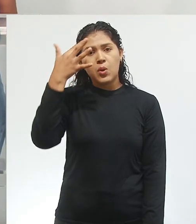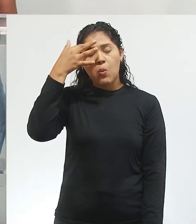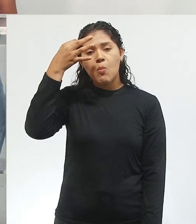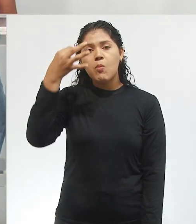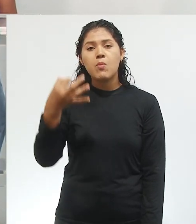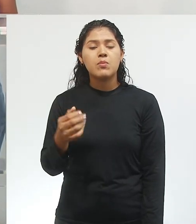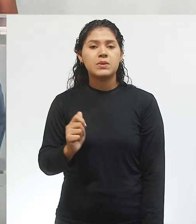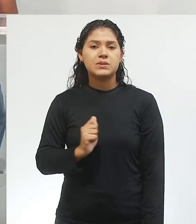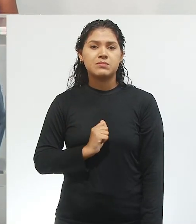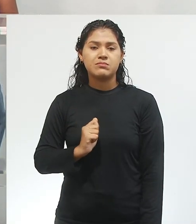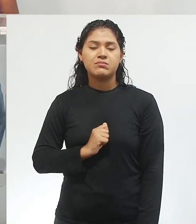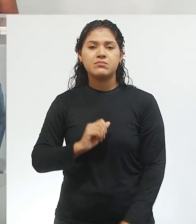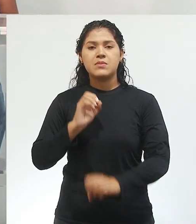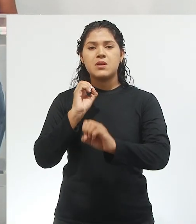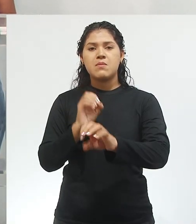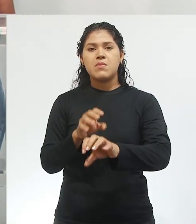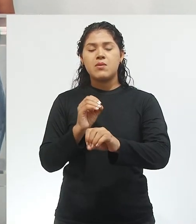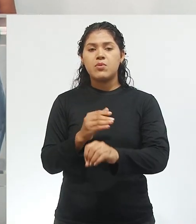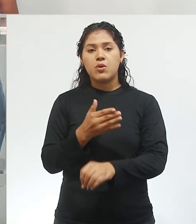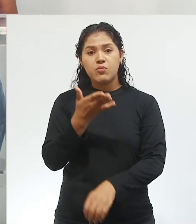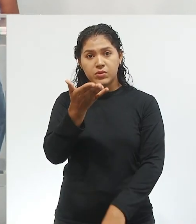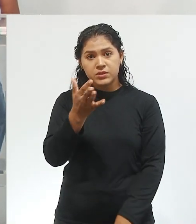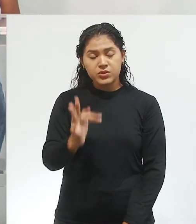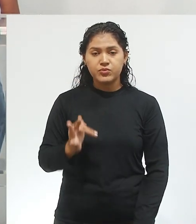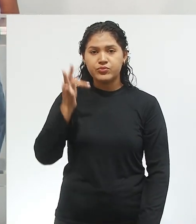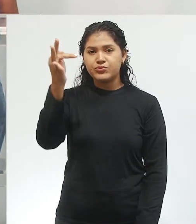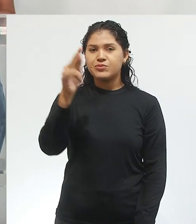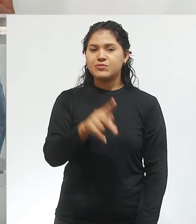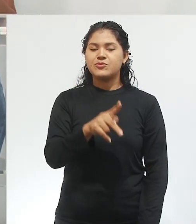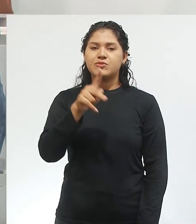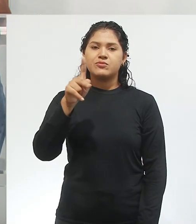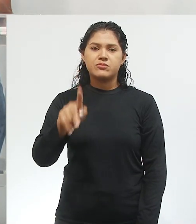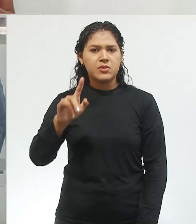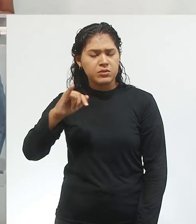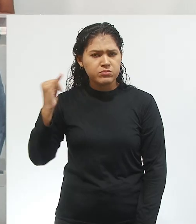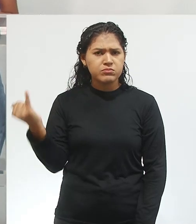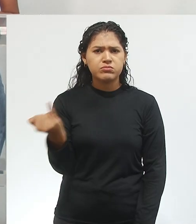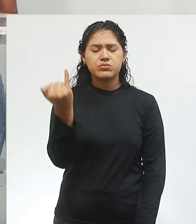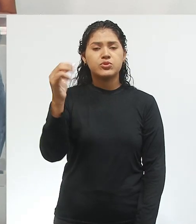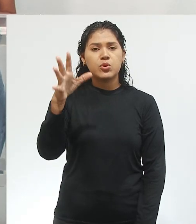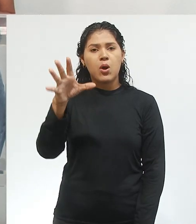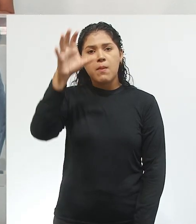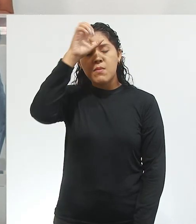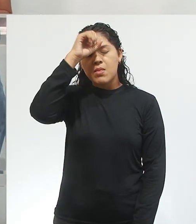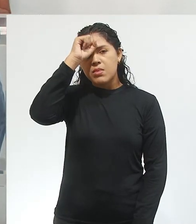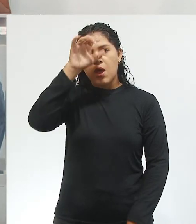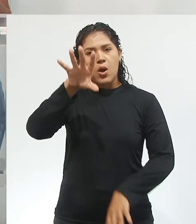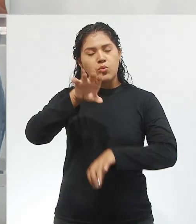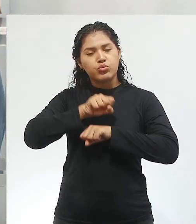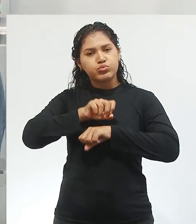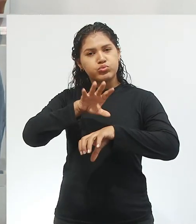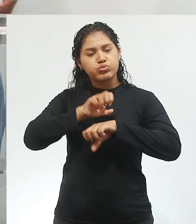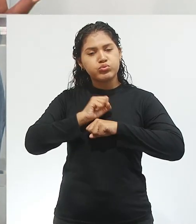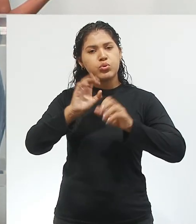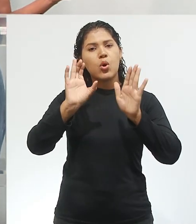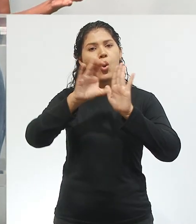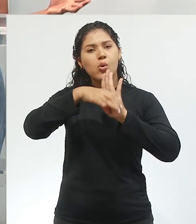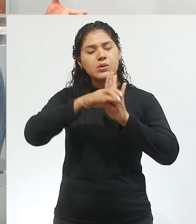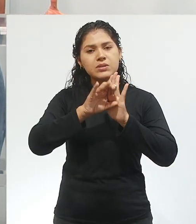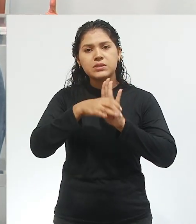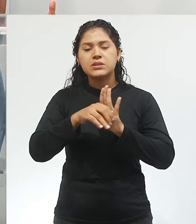disciplina Antropologia da Educação para a sua formação, né? A importância de você conhecer todos esses